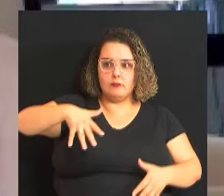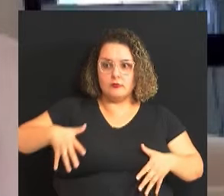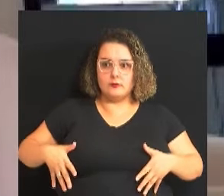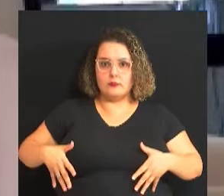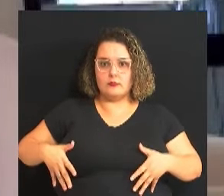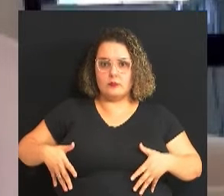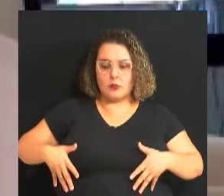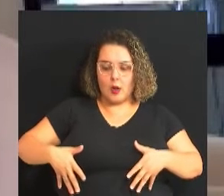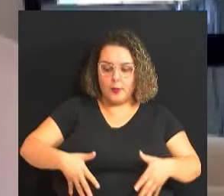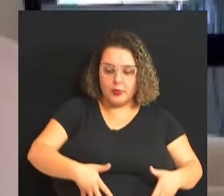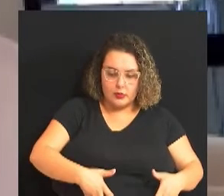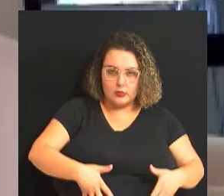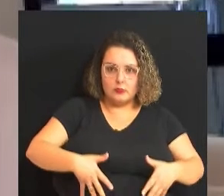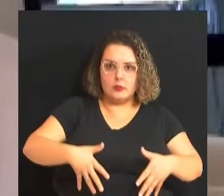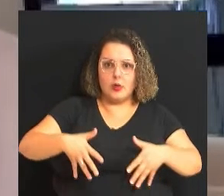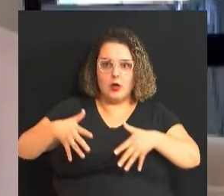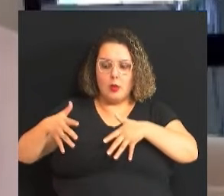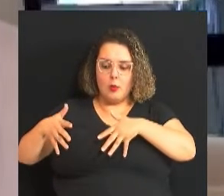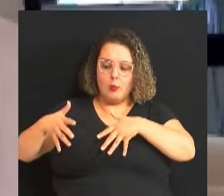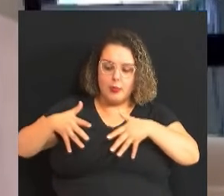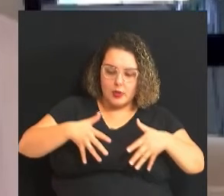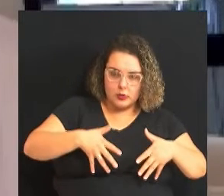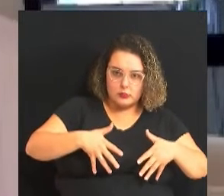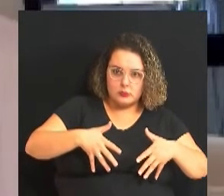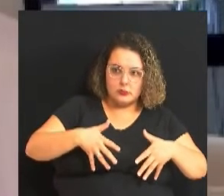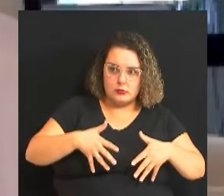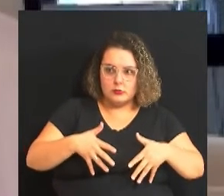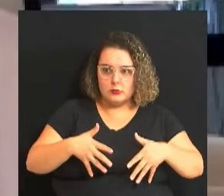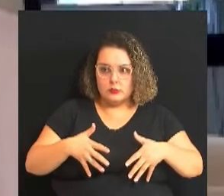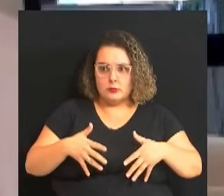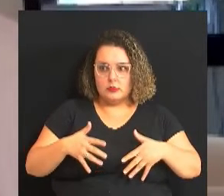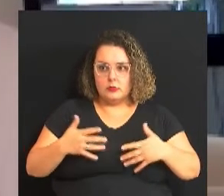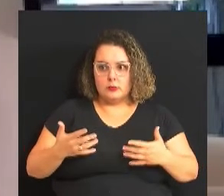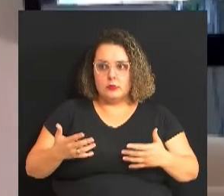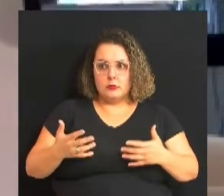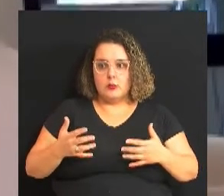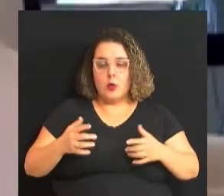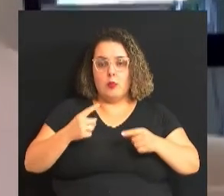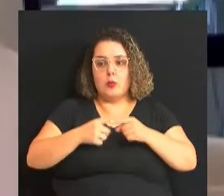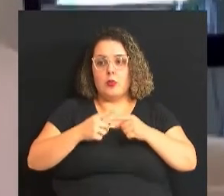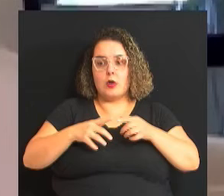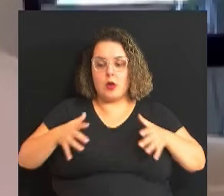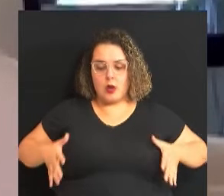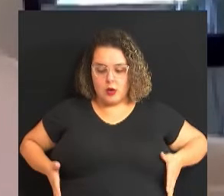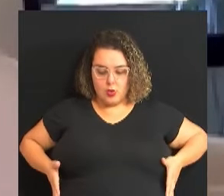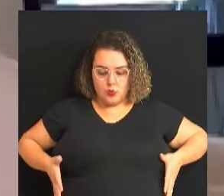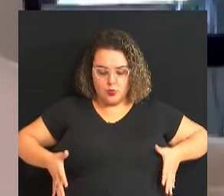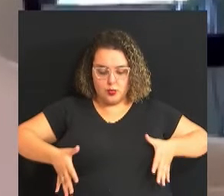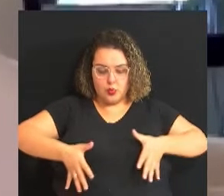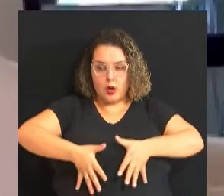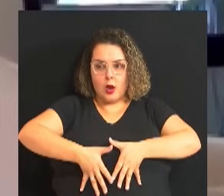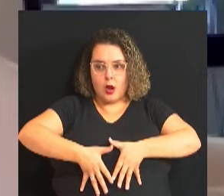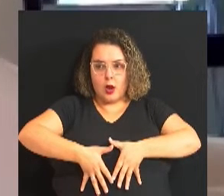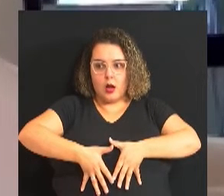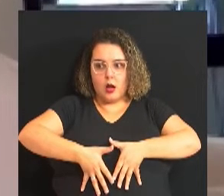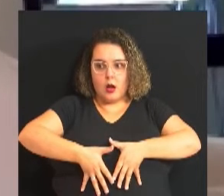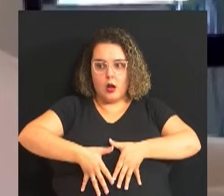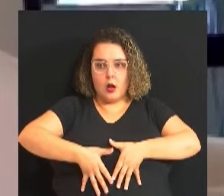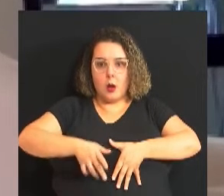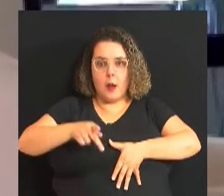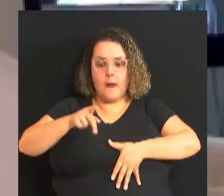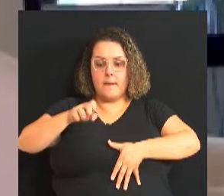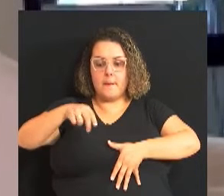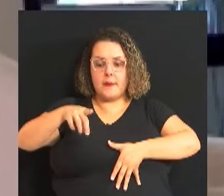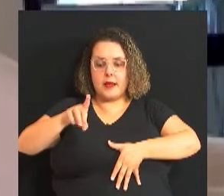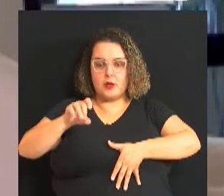cai, entendeu o que eu falei? Ela fica caída porque o abdômen da pessoa é o que a gente chama de abdômen em pêndulo.